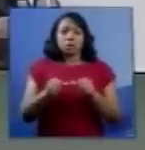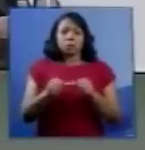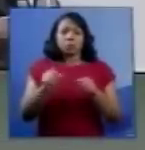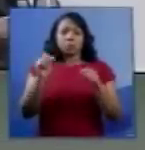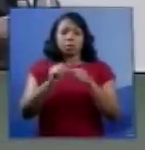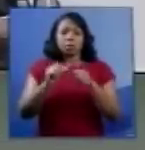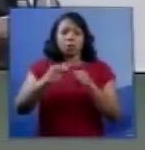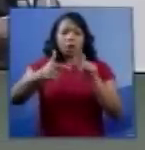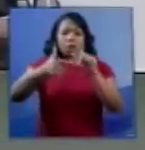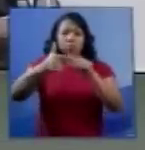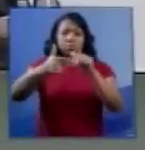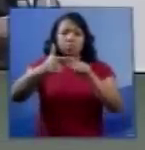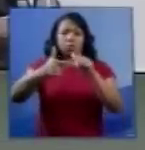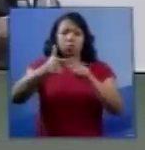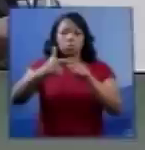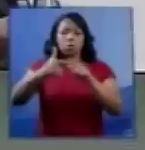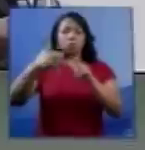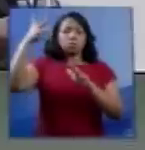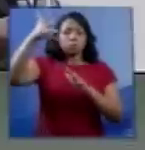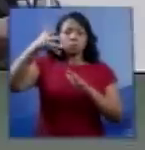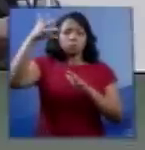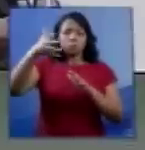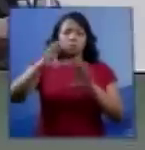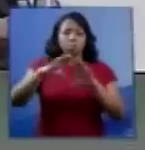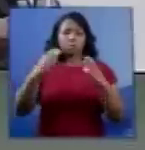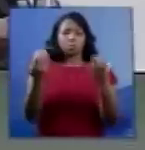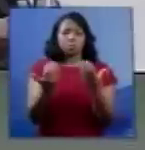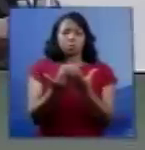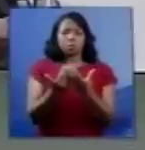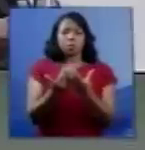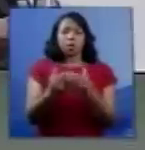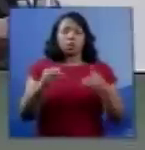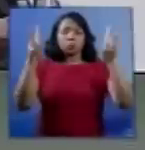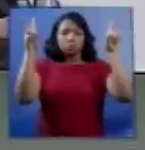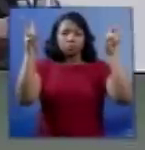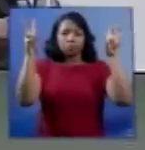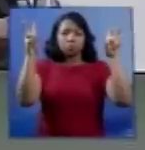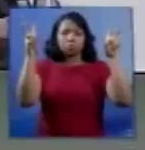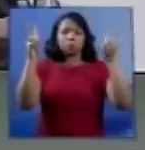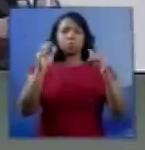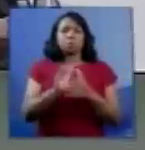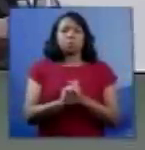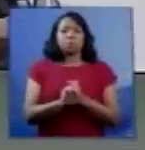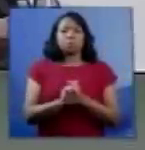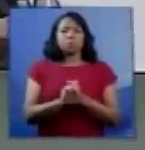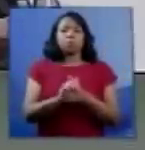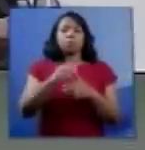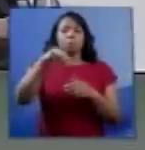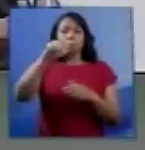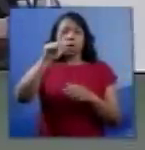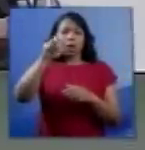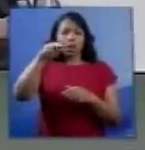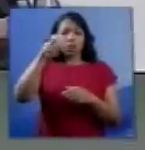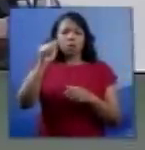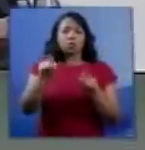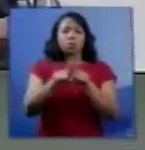realizar a segunda audiência pública neste tema de Magna